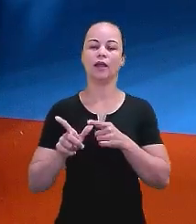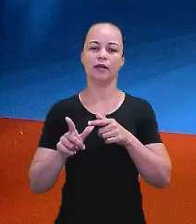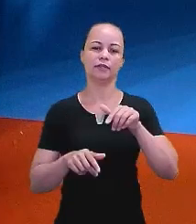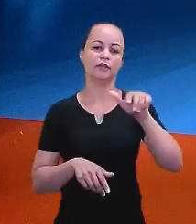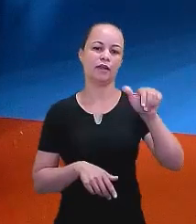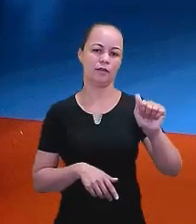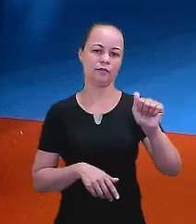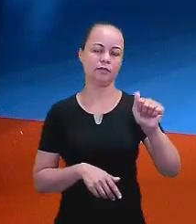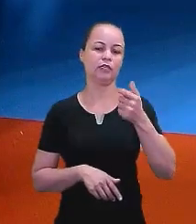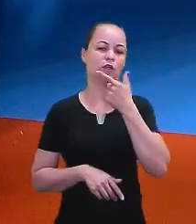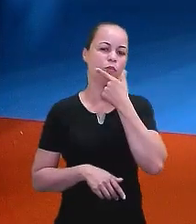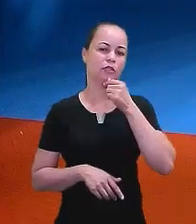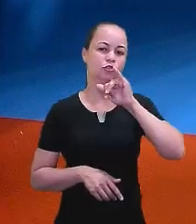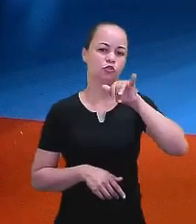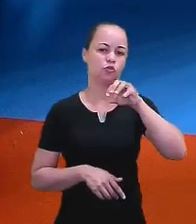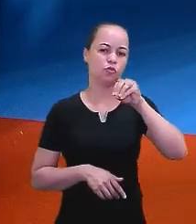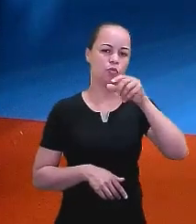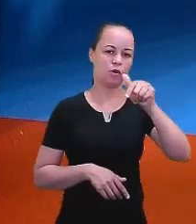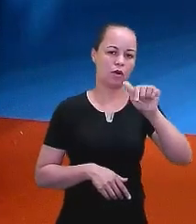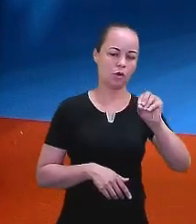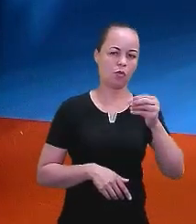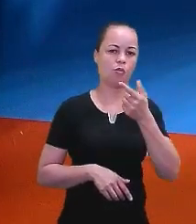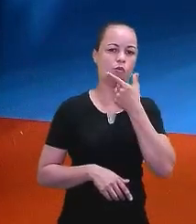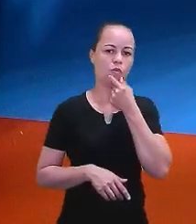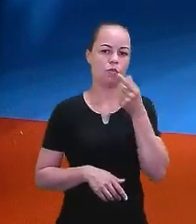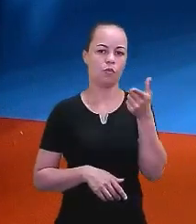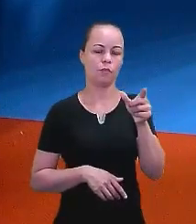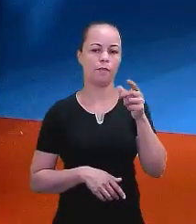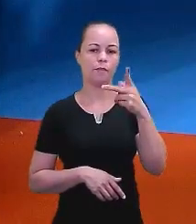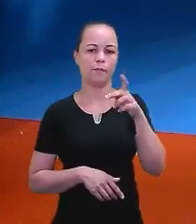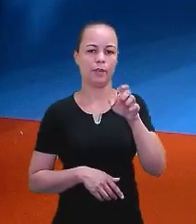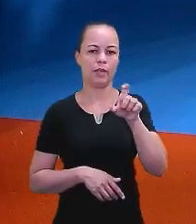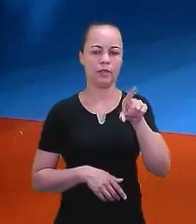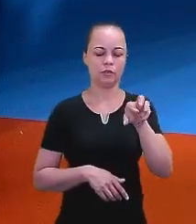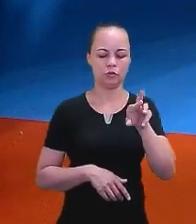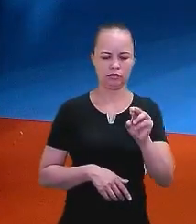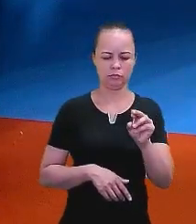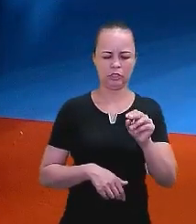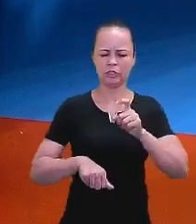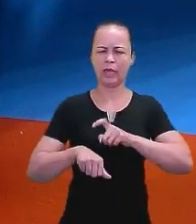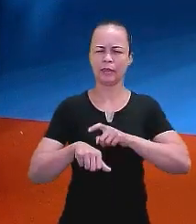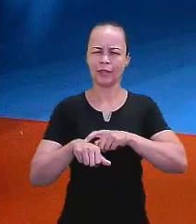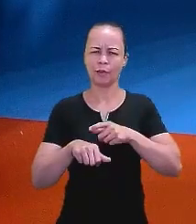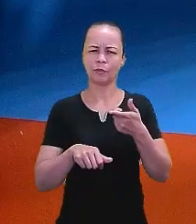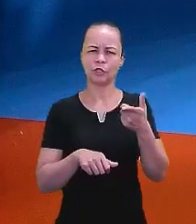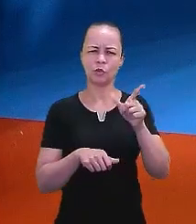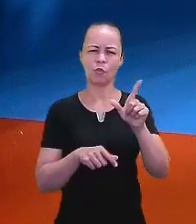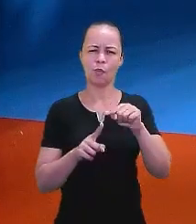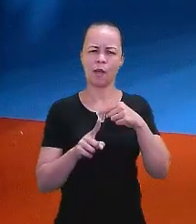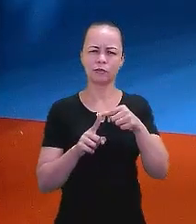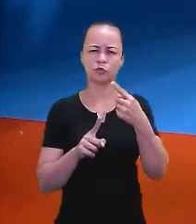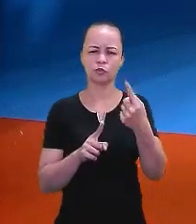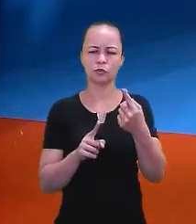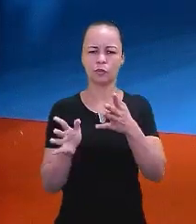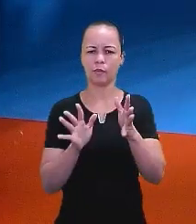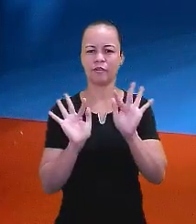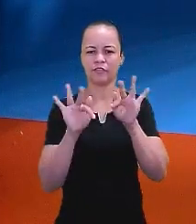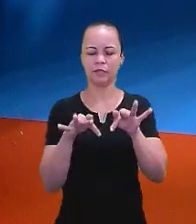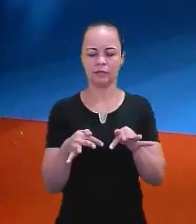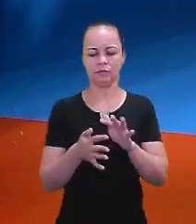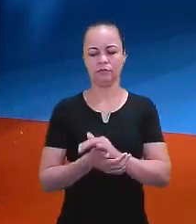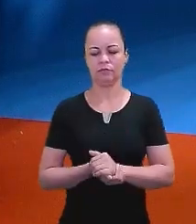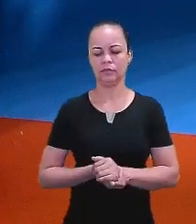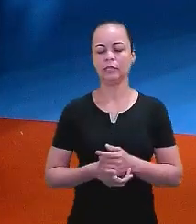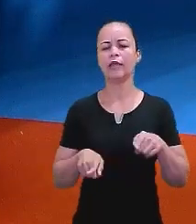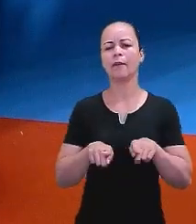A, João e Pedro. Beleza? Acho que dá tempo de mais uma para a gente finalizar, que é